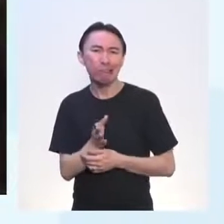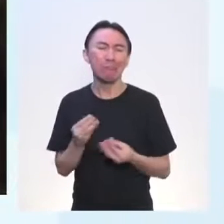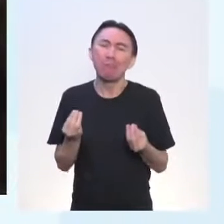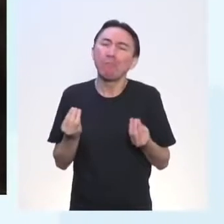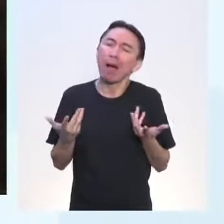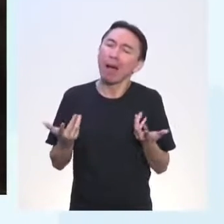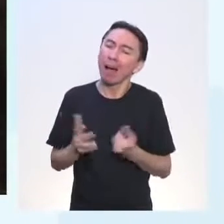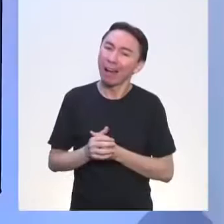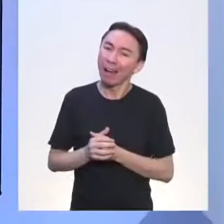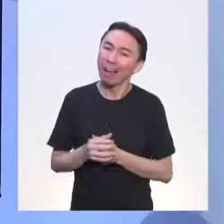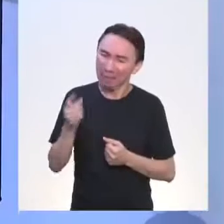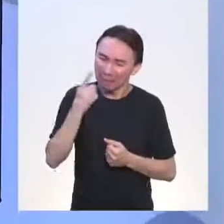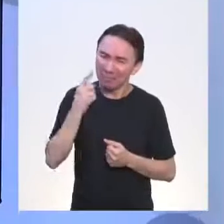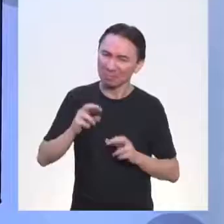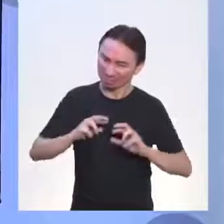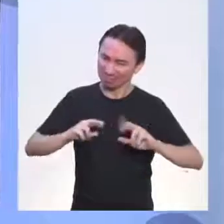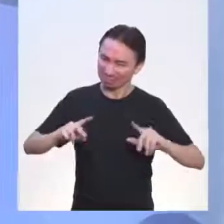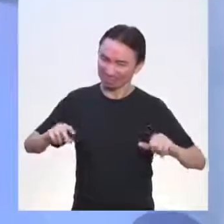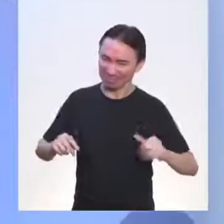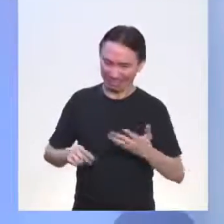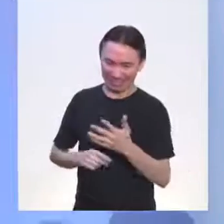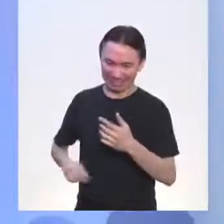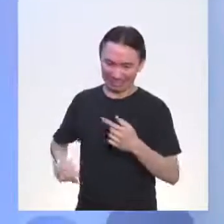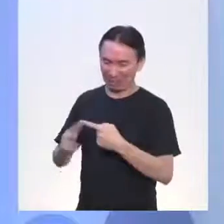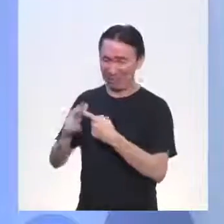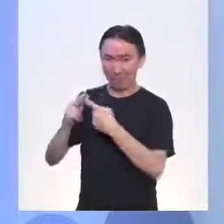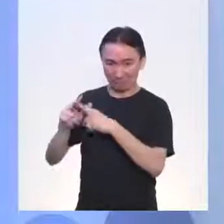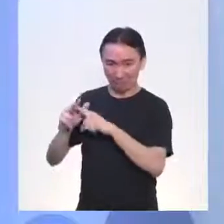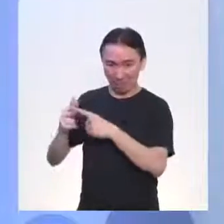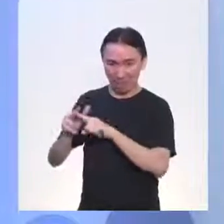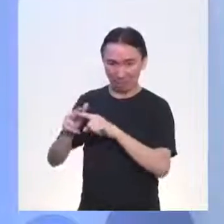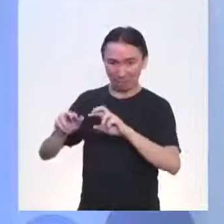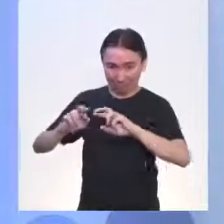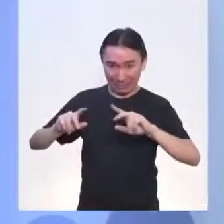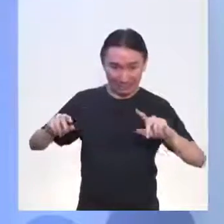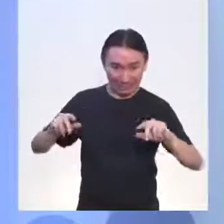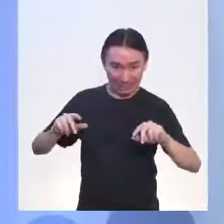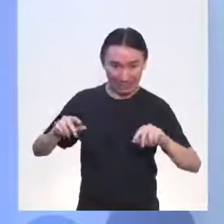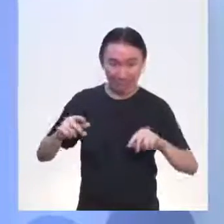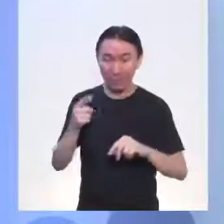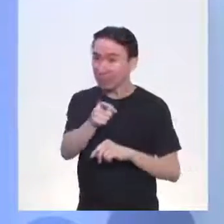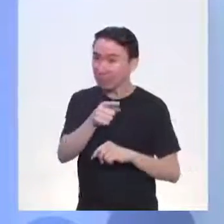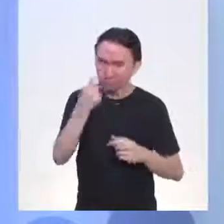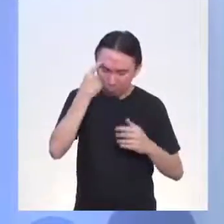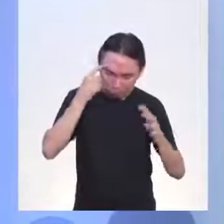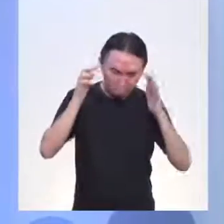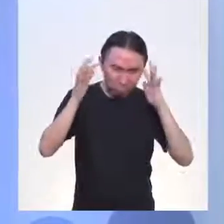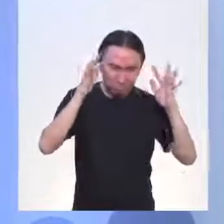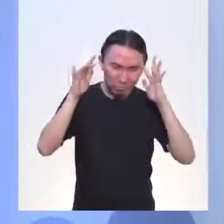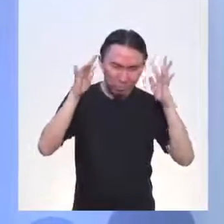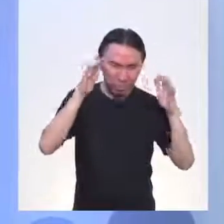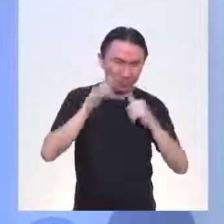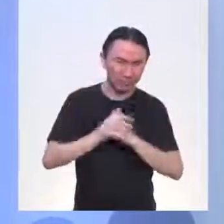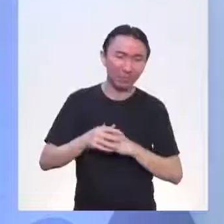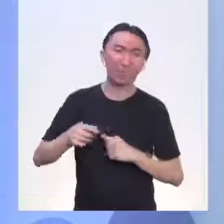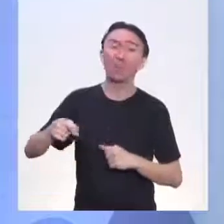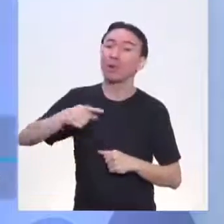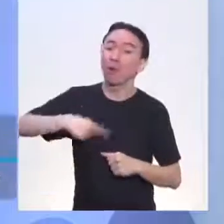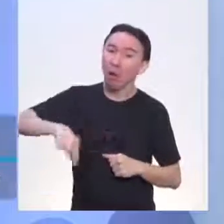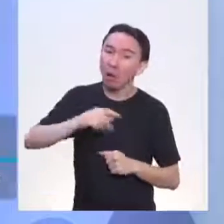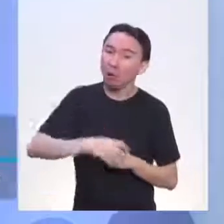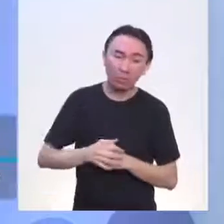essa problematização aí também, das ferramentas, para você pensar nisso que eu acabei de falar. A gente se desenvolveu